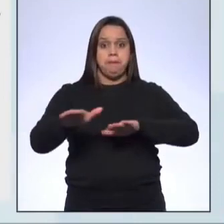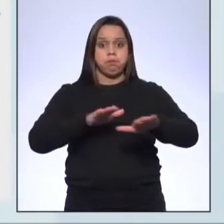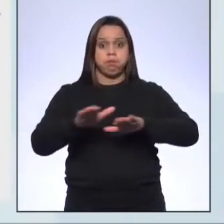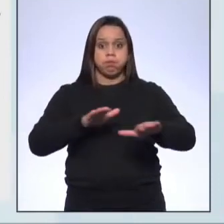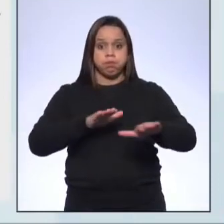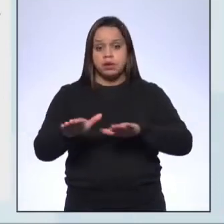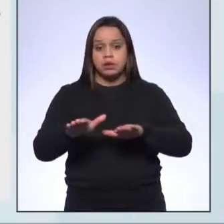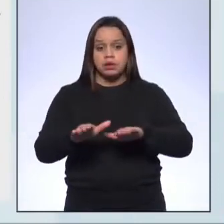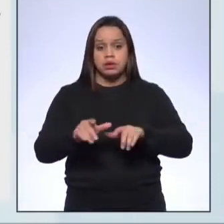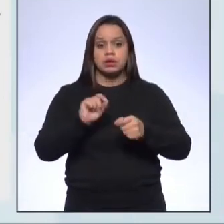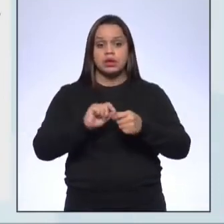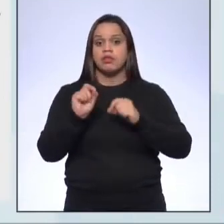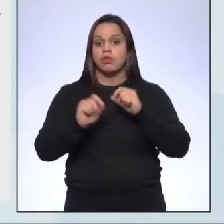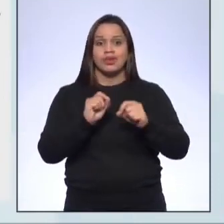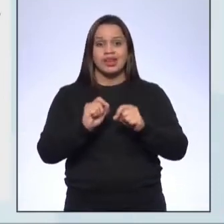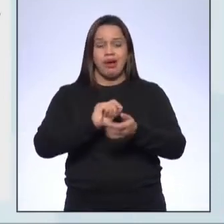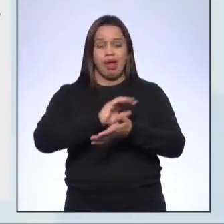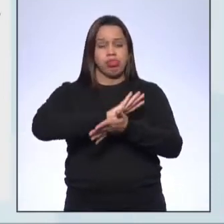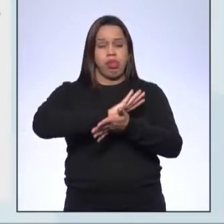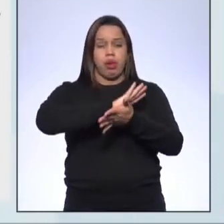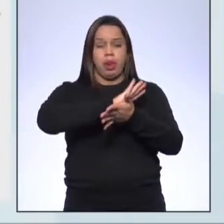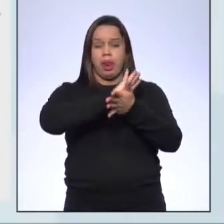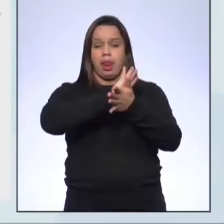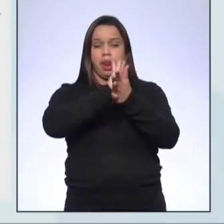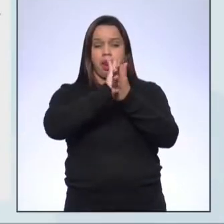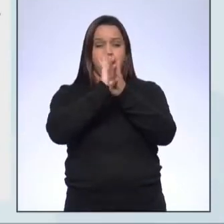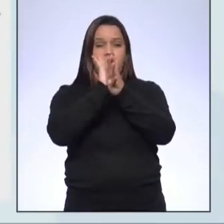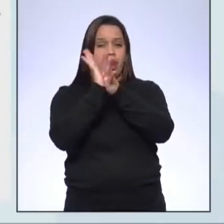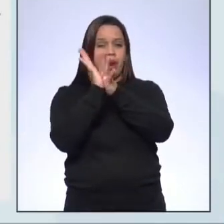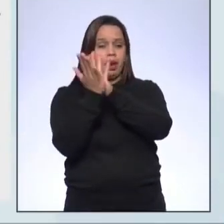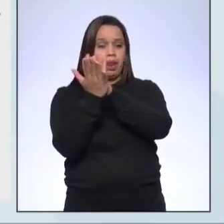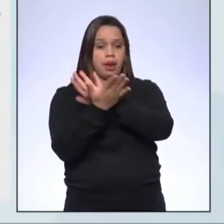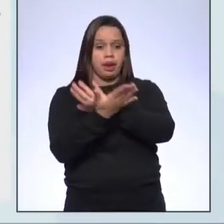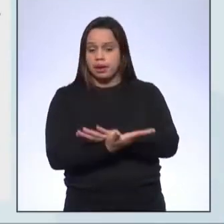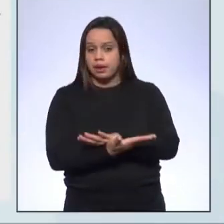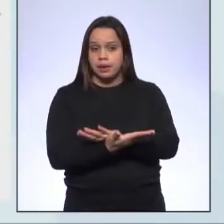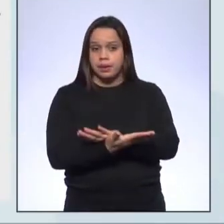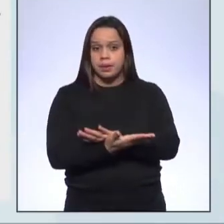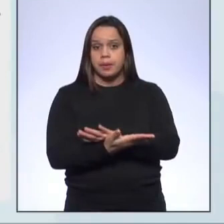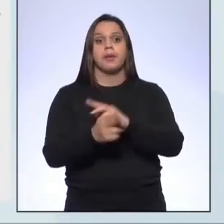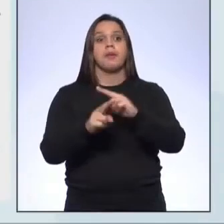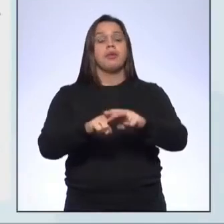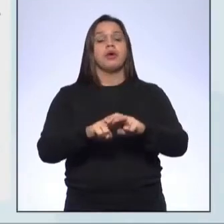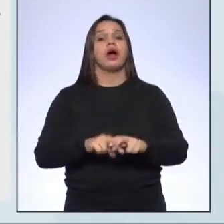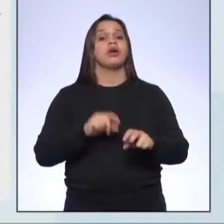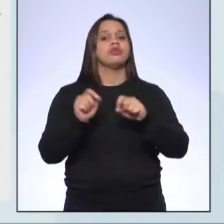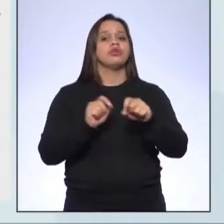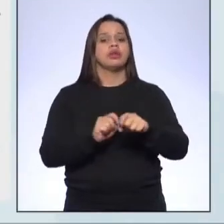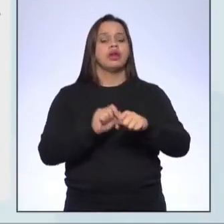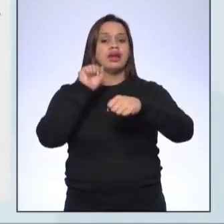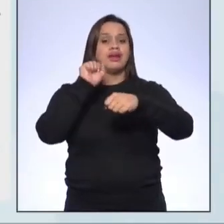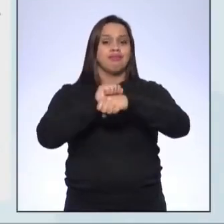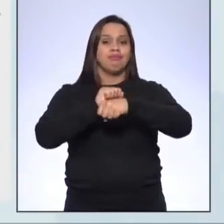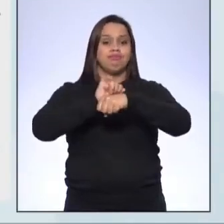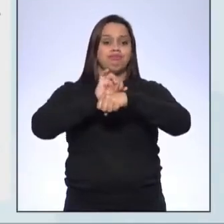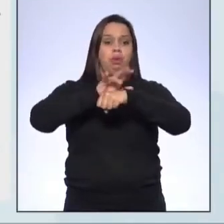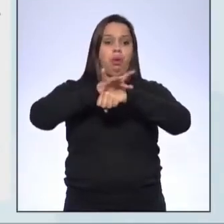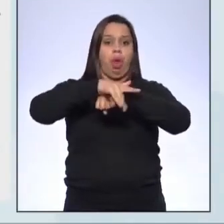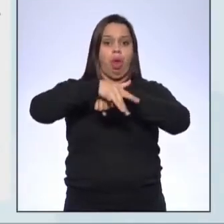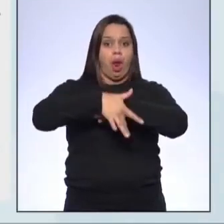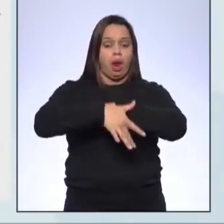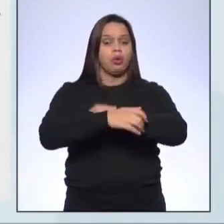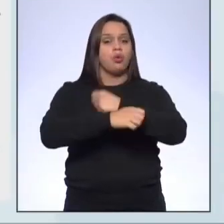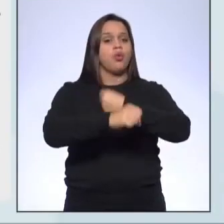massivo estrago causado pela desmoronamento. Isso foi em